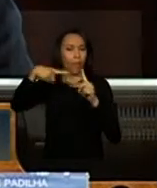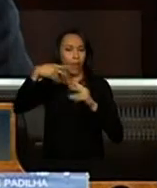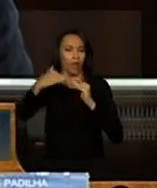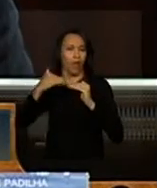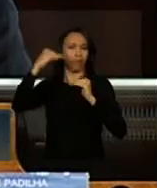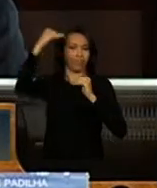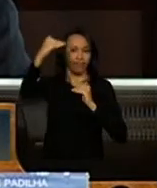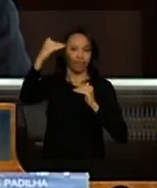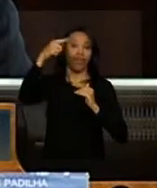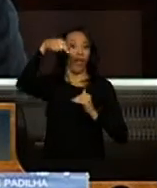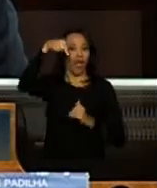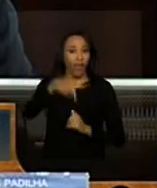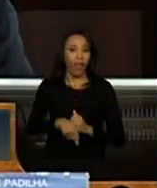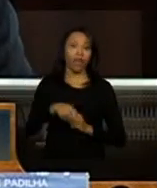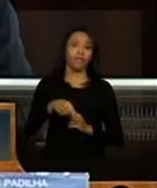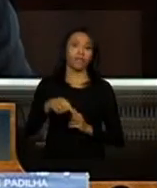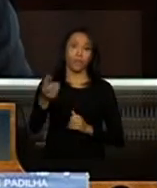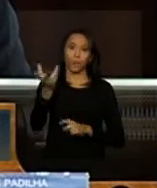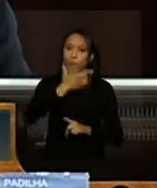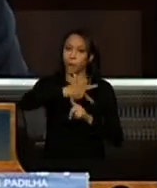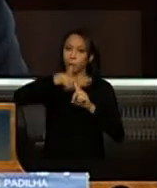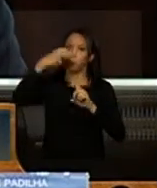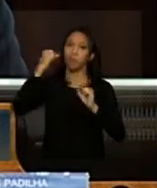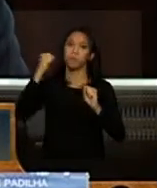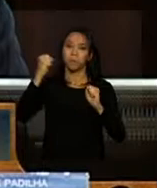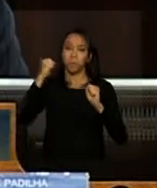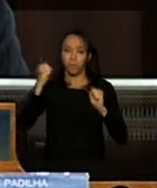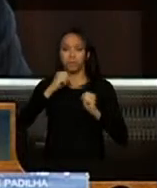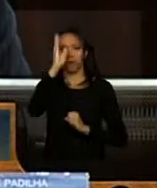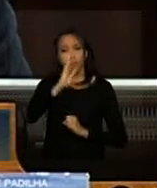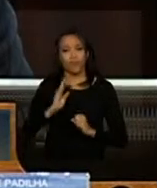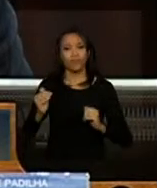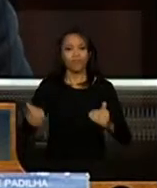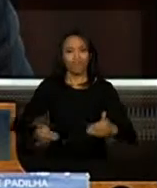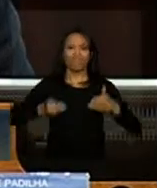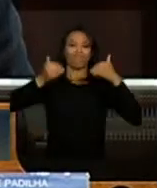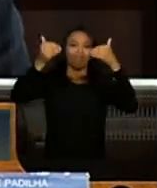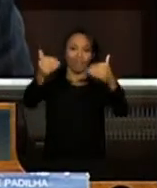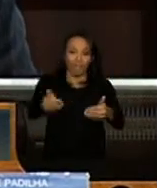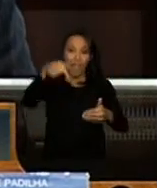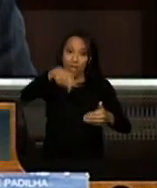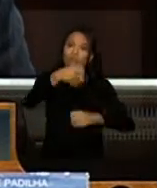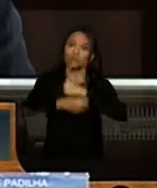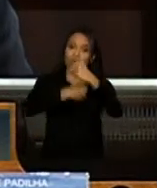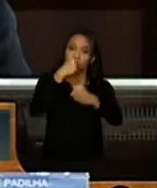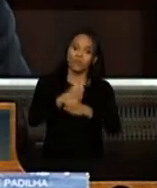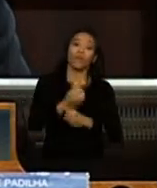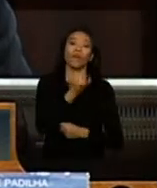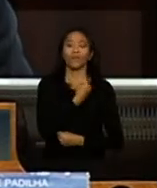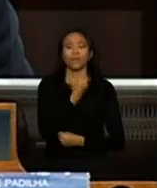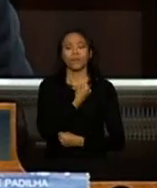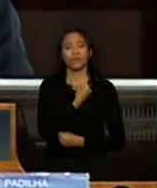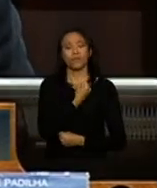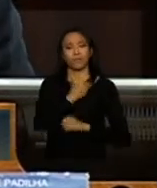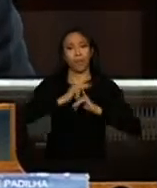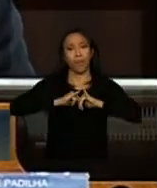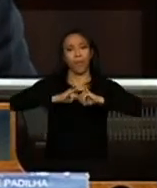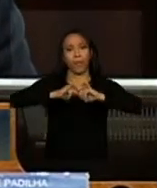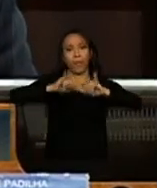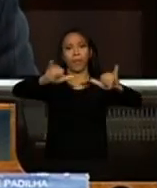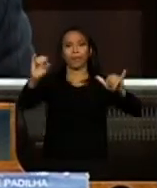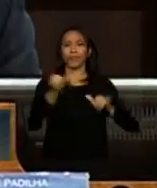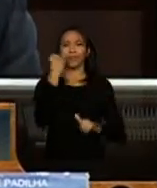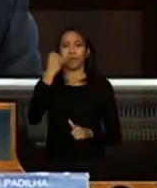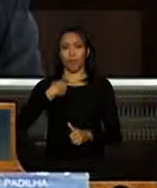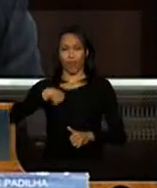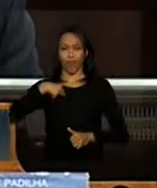conquista, esse é um passo que o Brasil deu nesses anos. Acho que esse é um número expressivo que deve, para nós, não servir